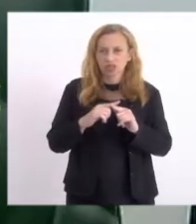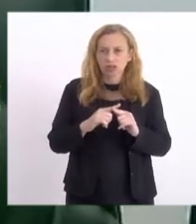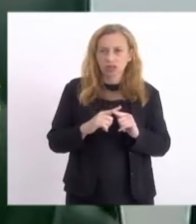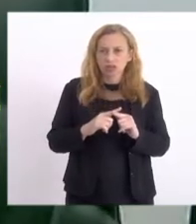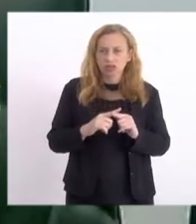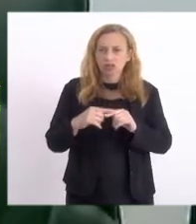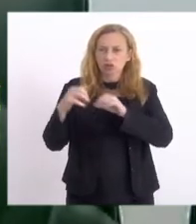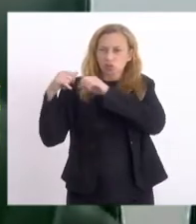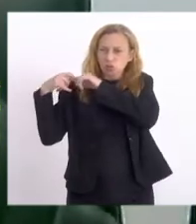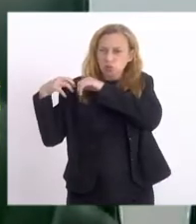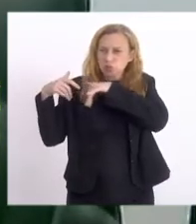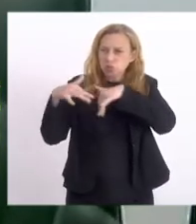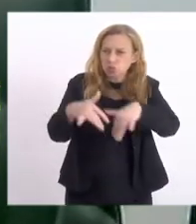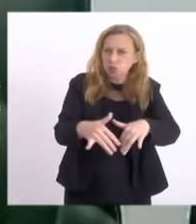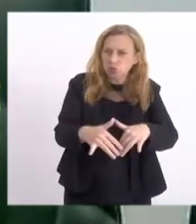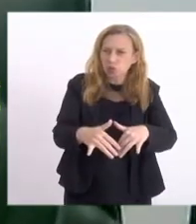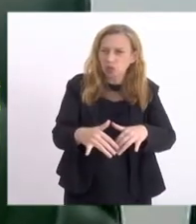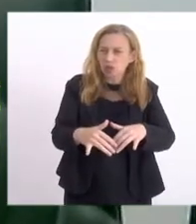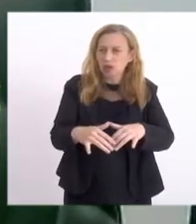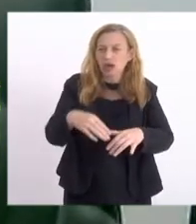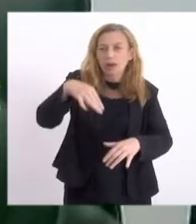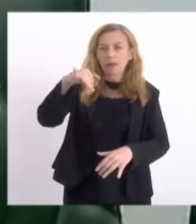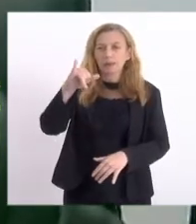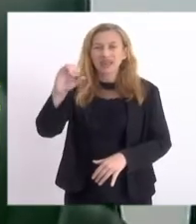Razão de uma igreja católica numa missa